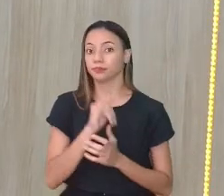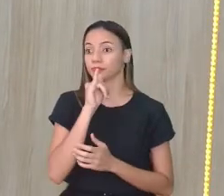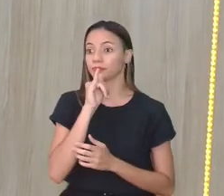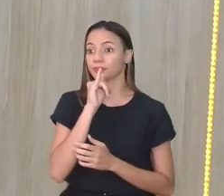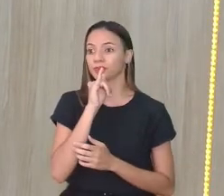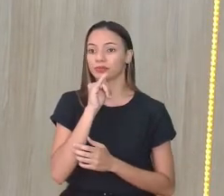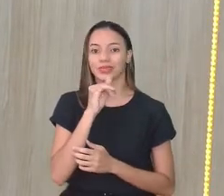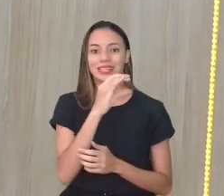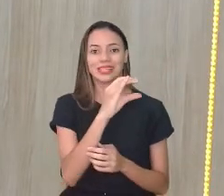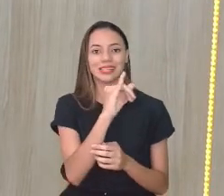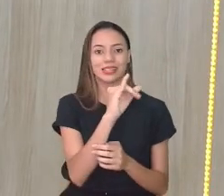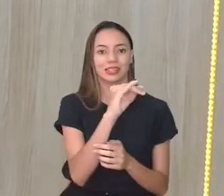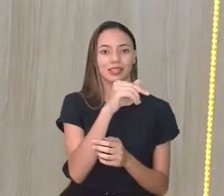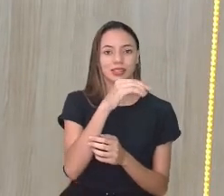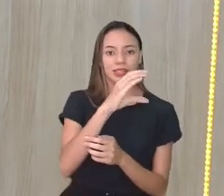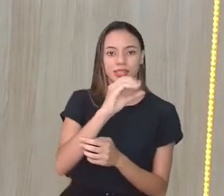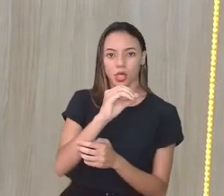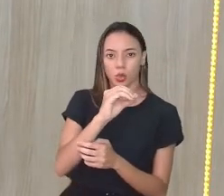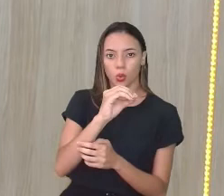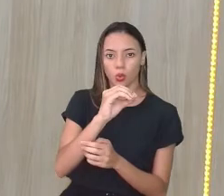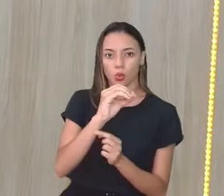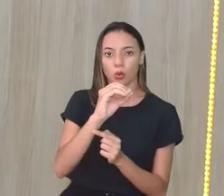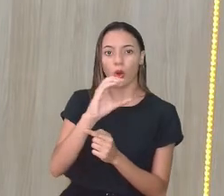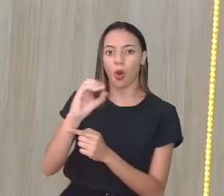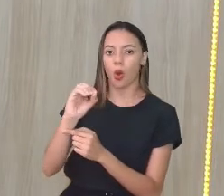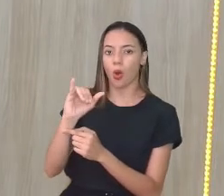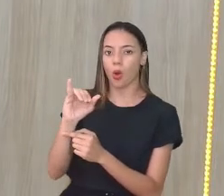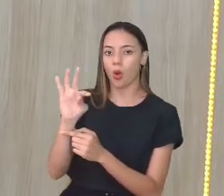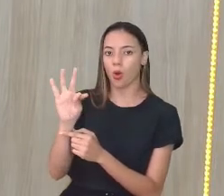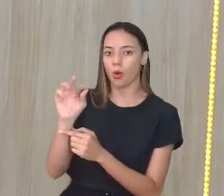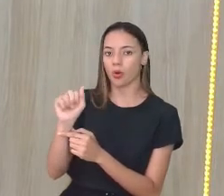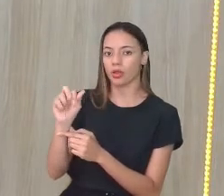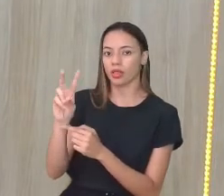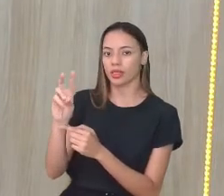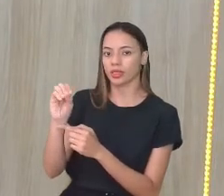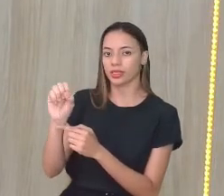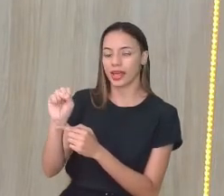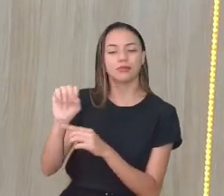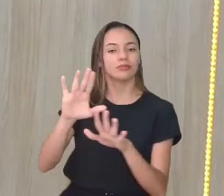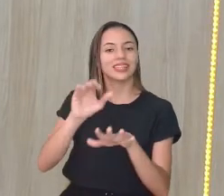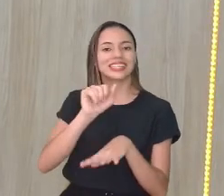5 oitavos. Se eu não estivesse vendo essa